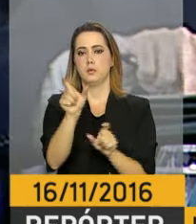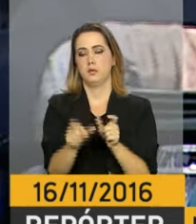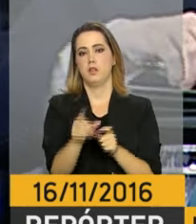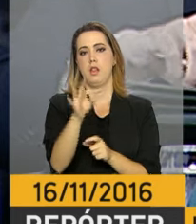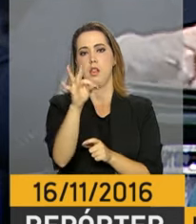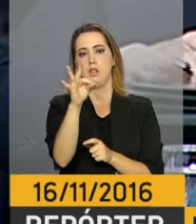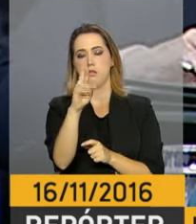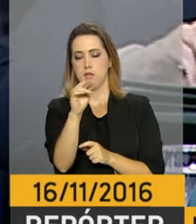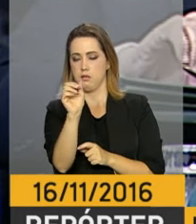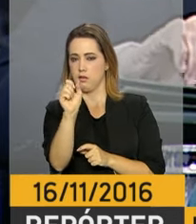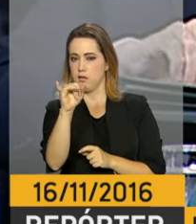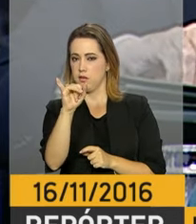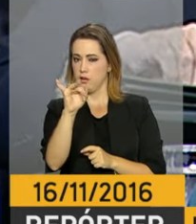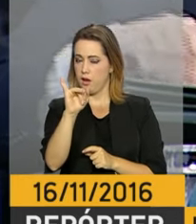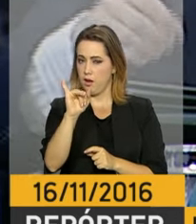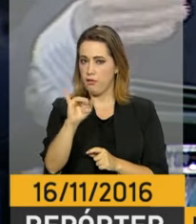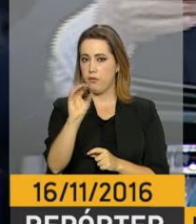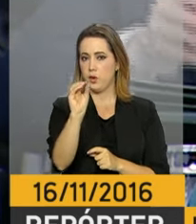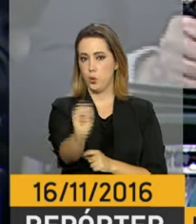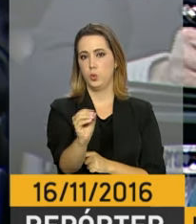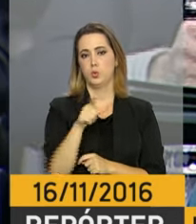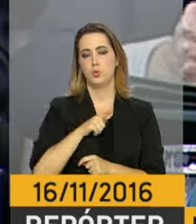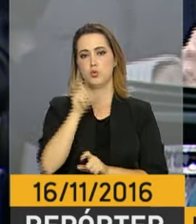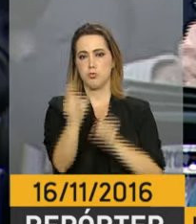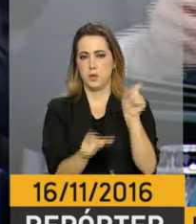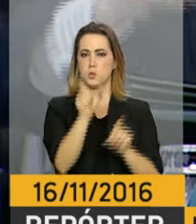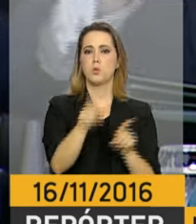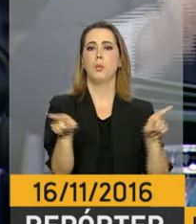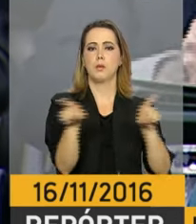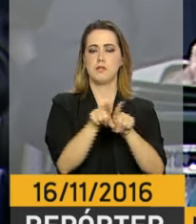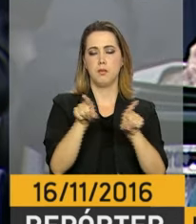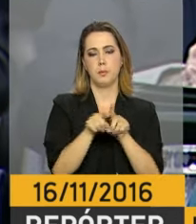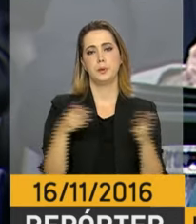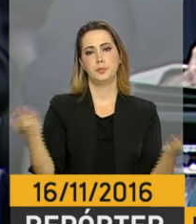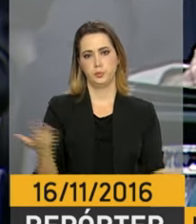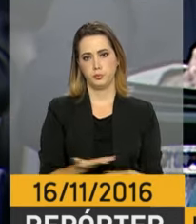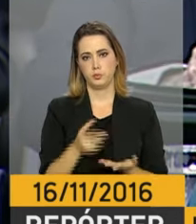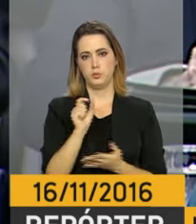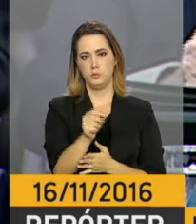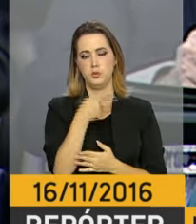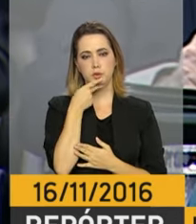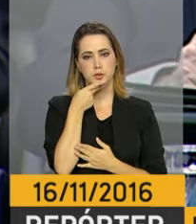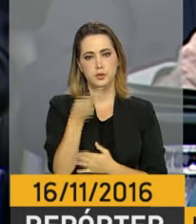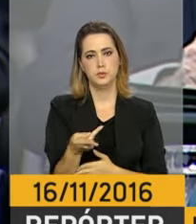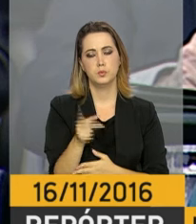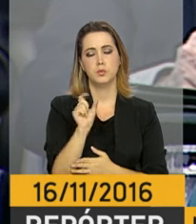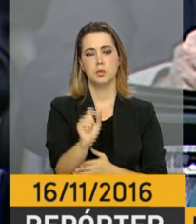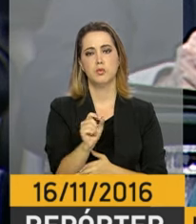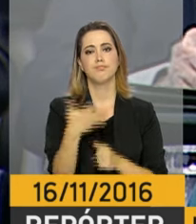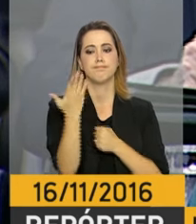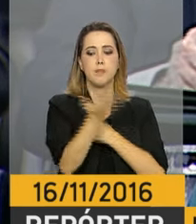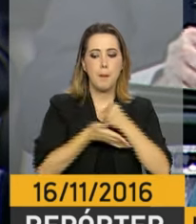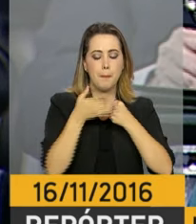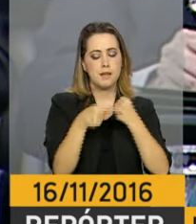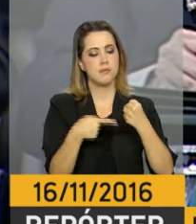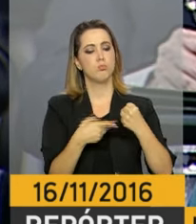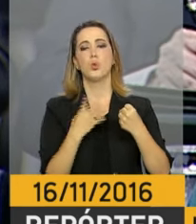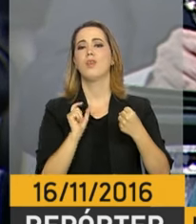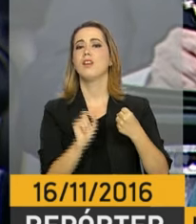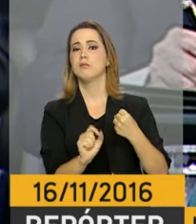e e nisto está na base de tudo isso para dizer uma trivialidade está exatamente o